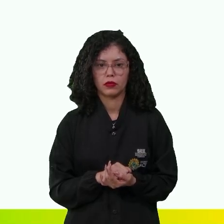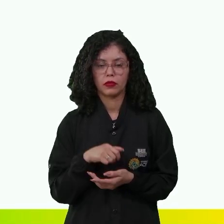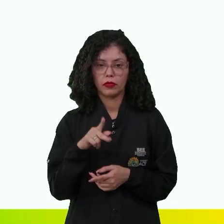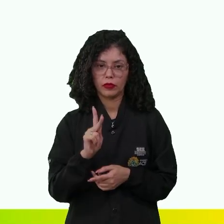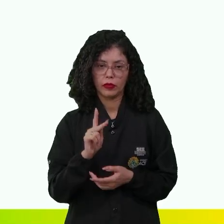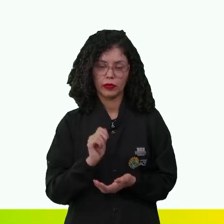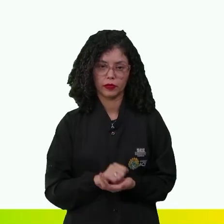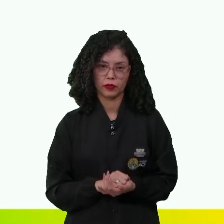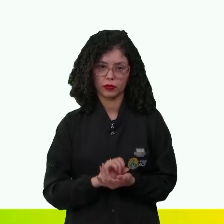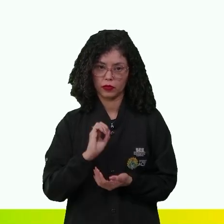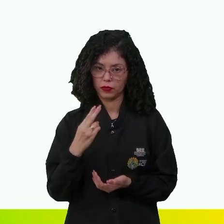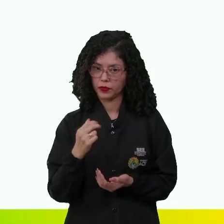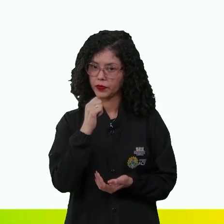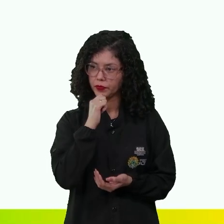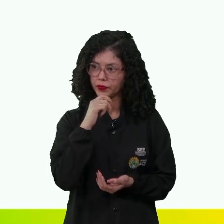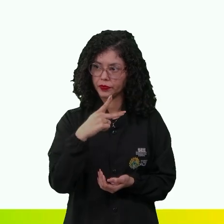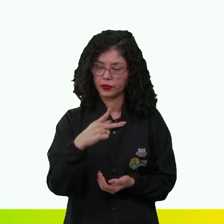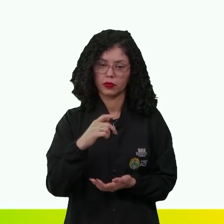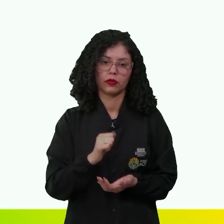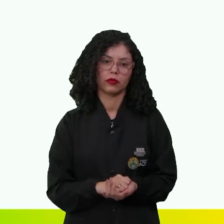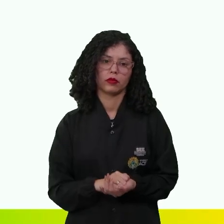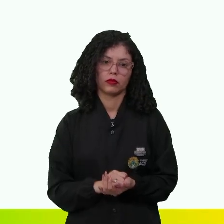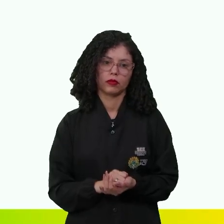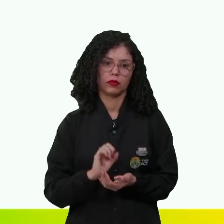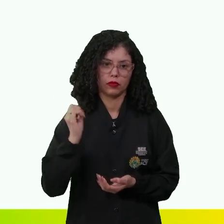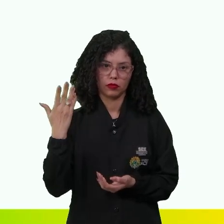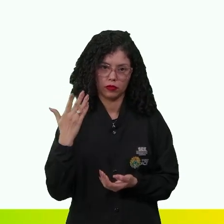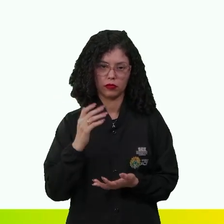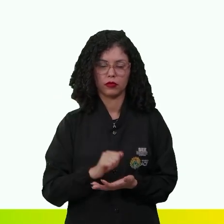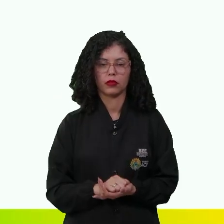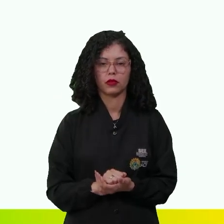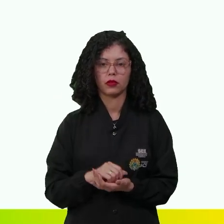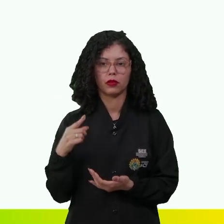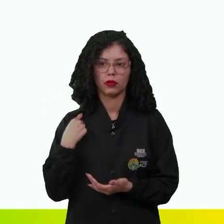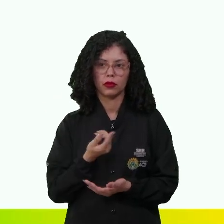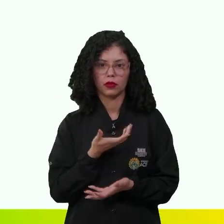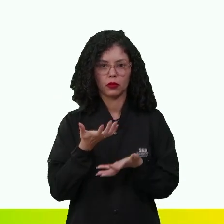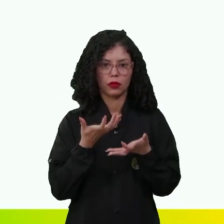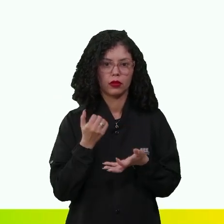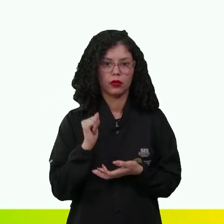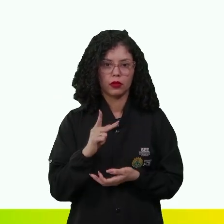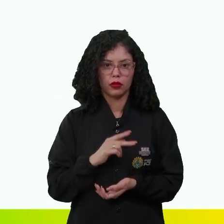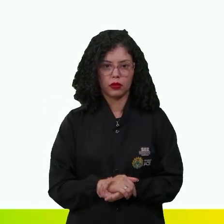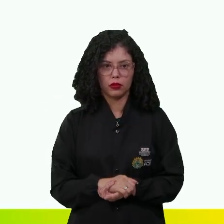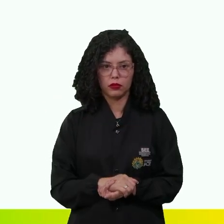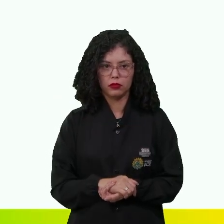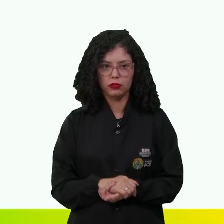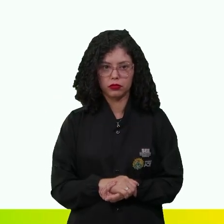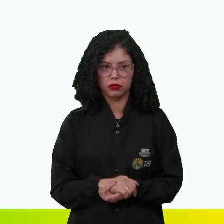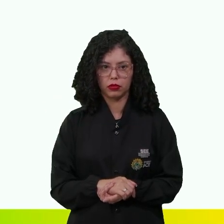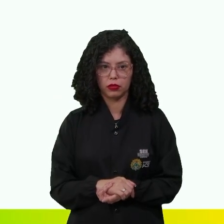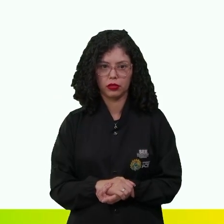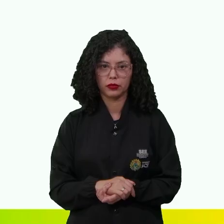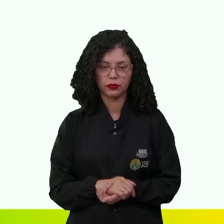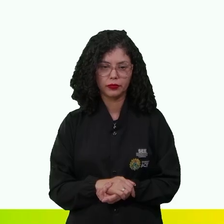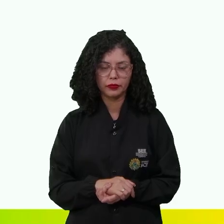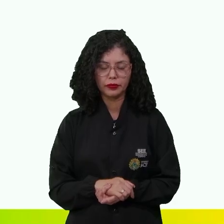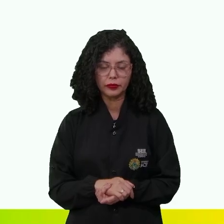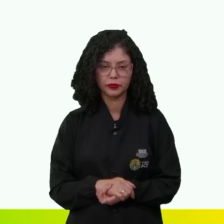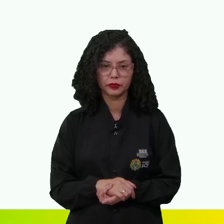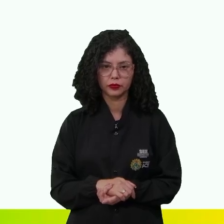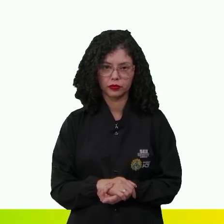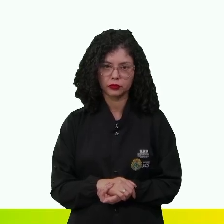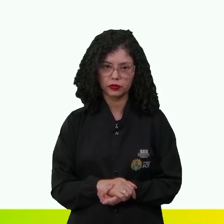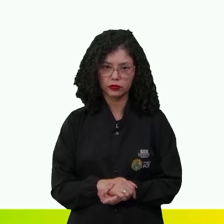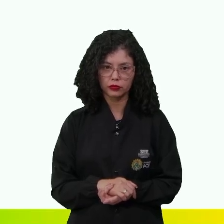K, ou em relação a P, que é o caso que nós queremos, ok? Então, essa aqui é a lei de Guy, a outra vai